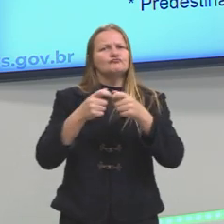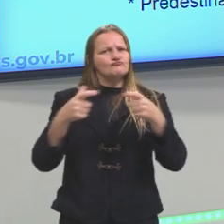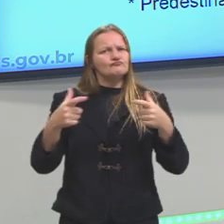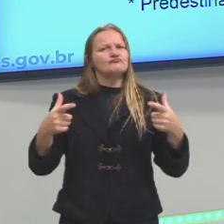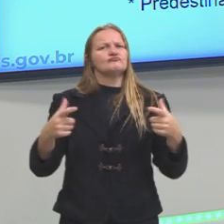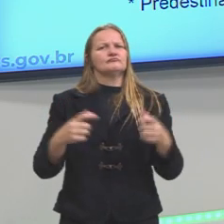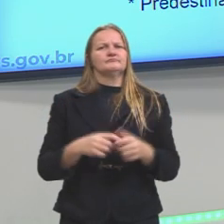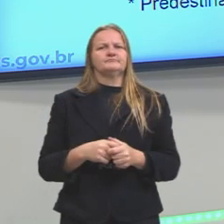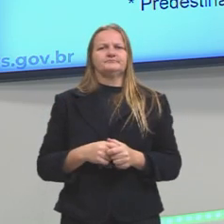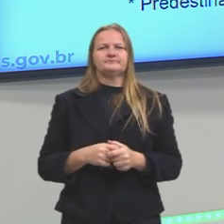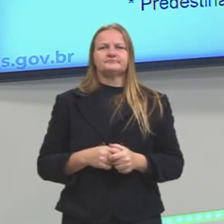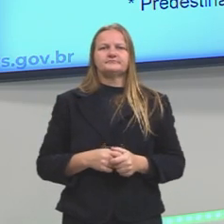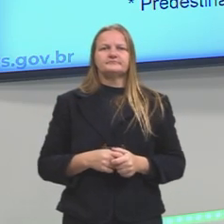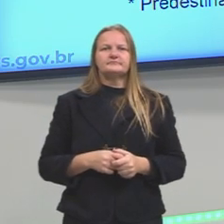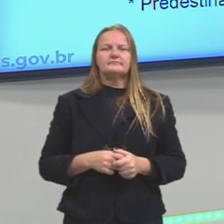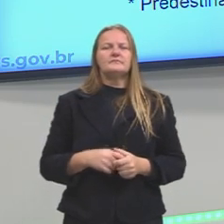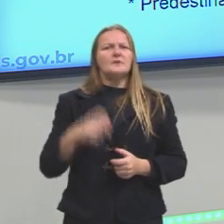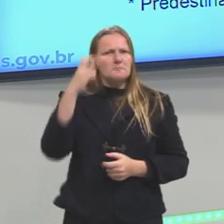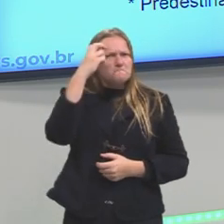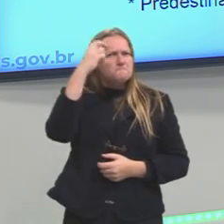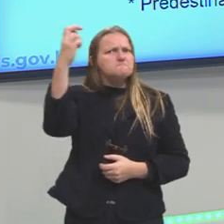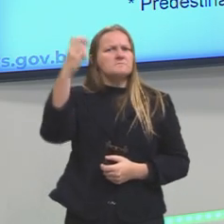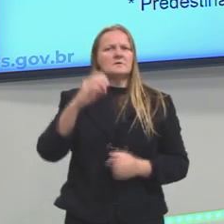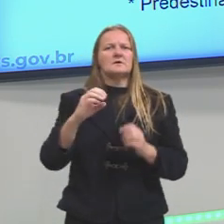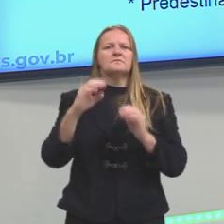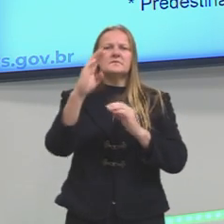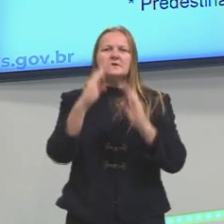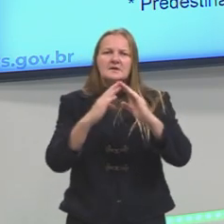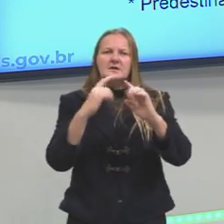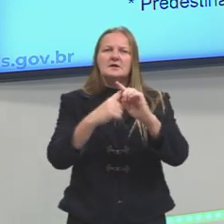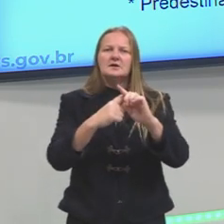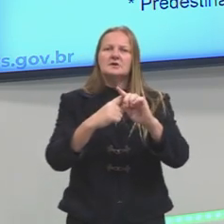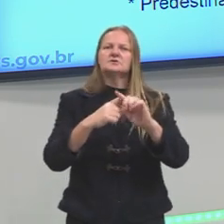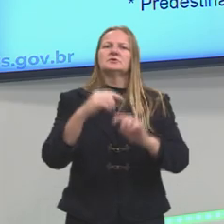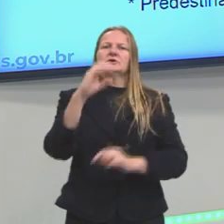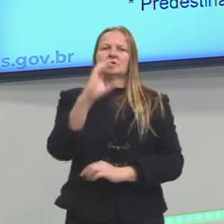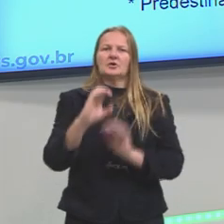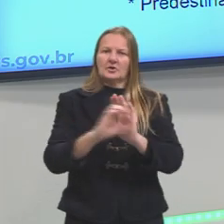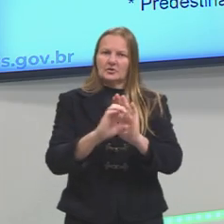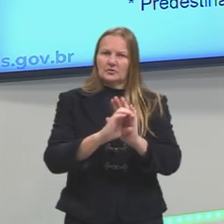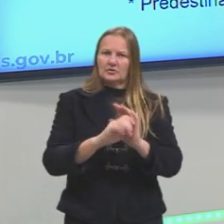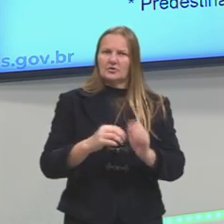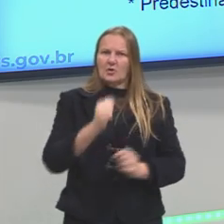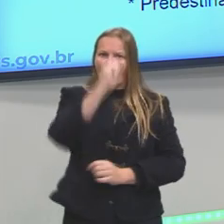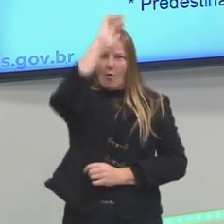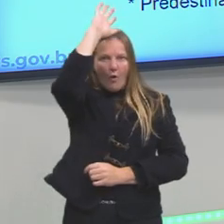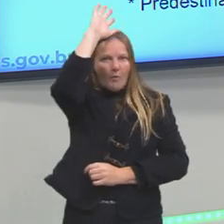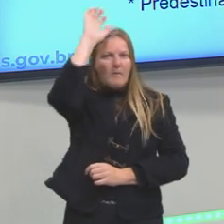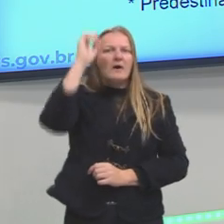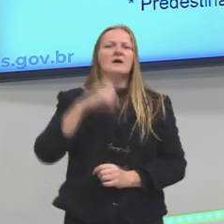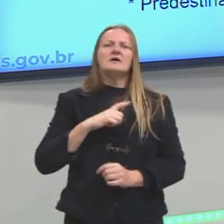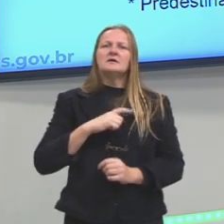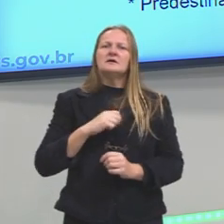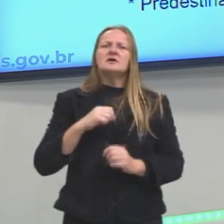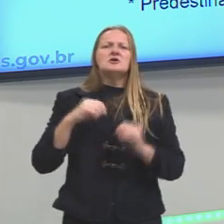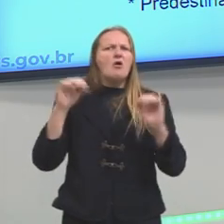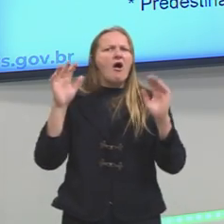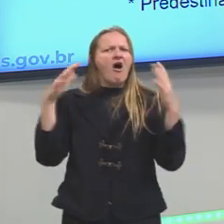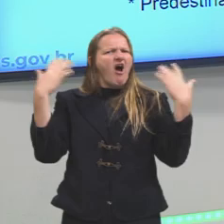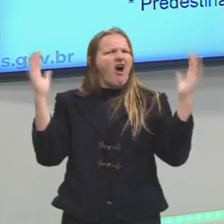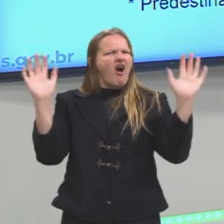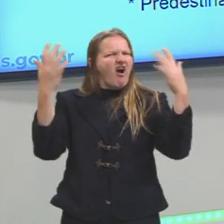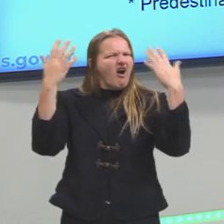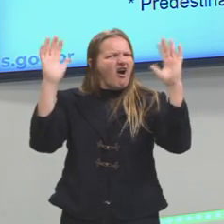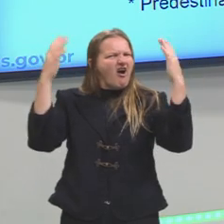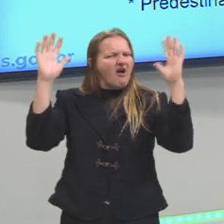escritor foi o grande intelectual a cólica o Santo Agostinho de hipona ele se torna ele é aclamado